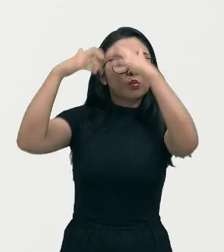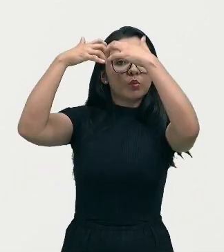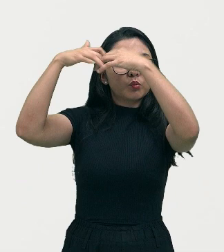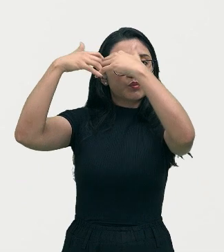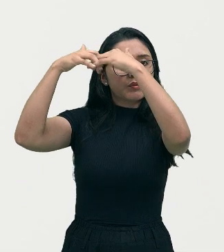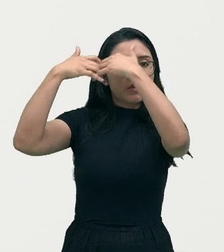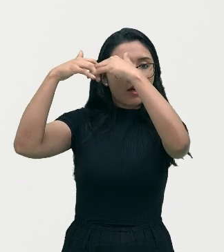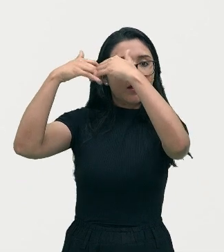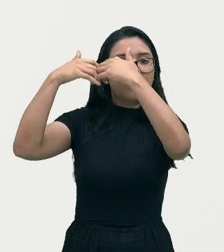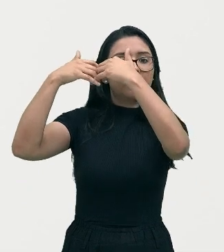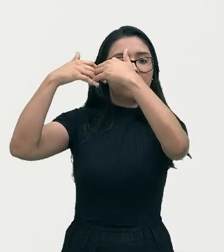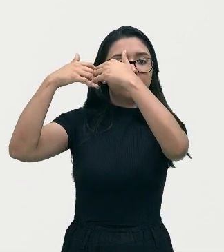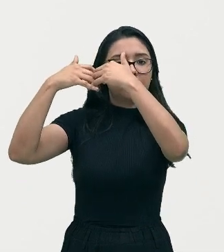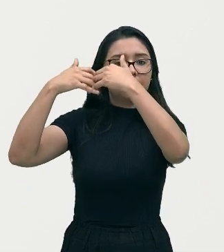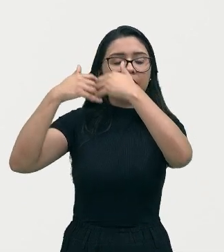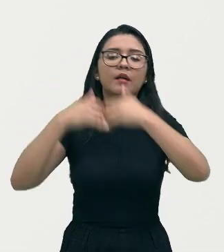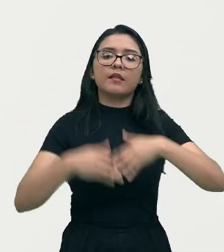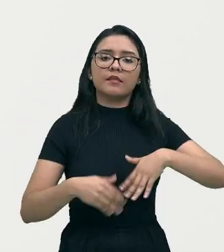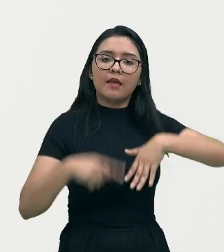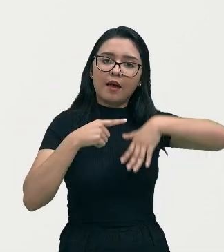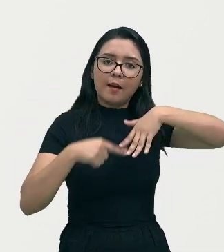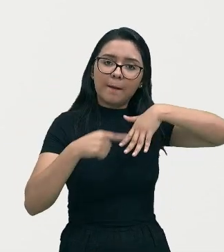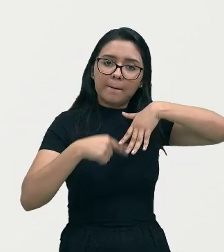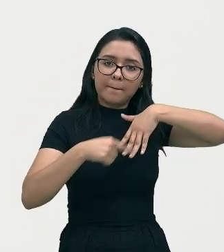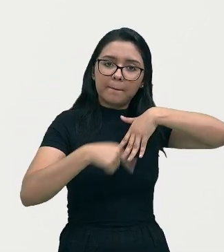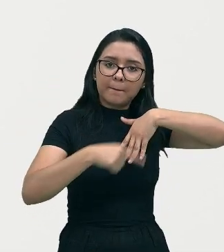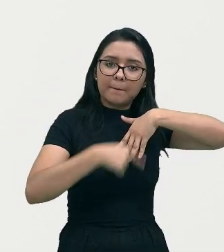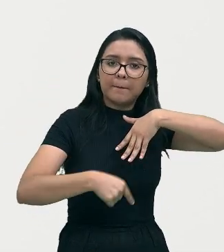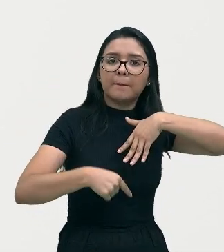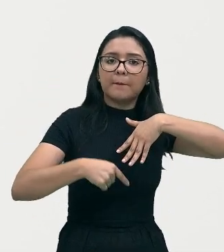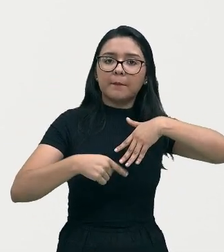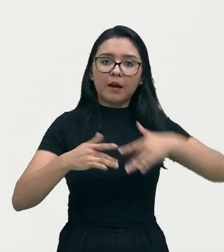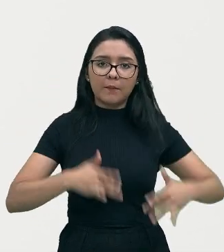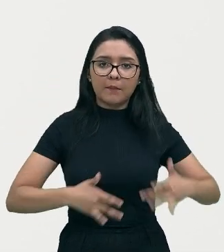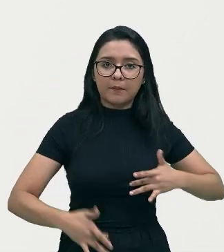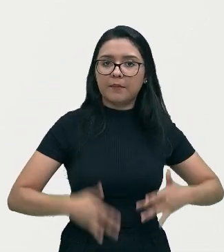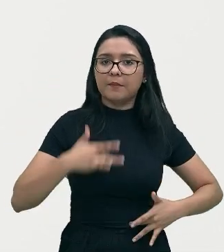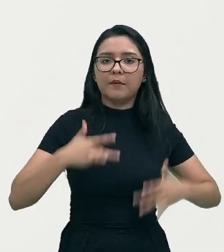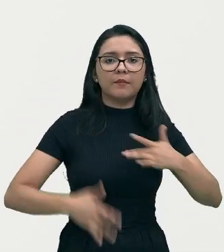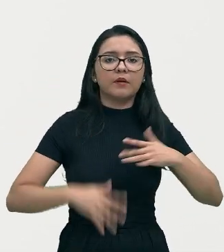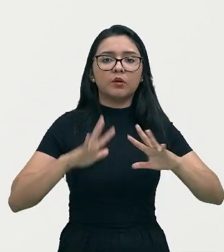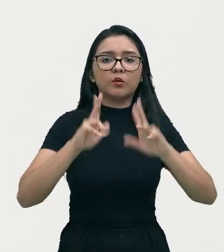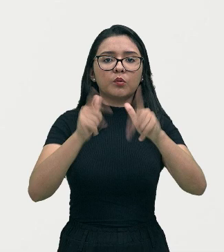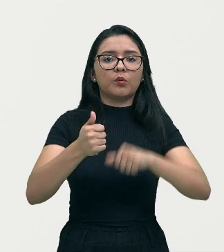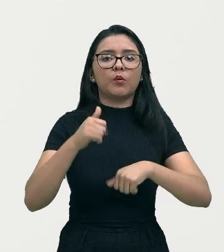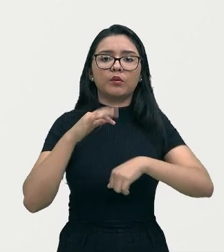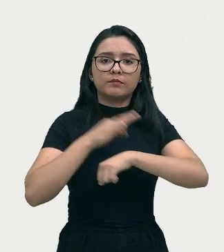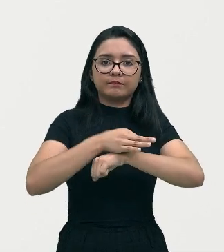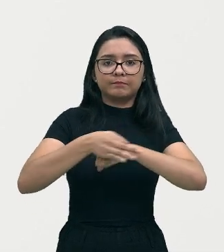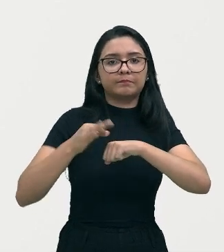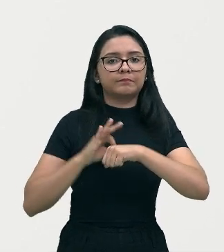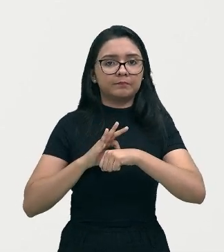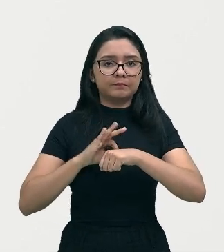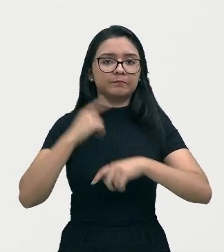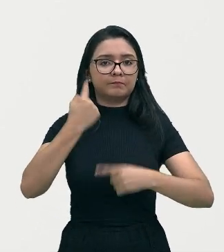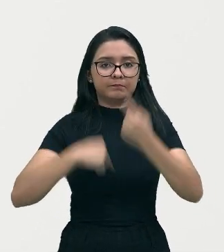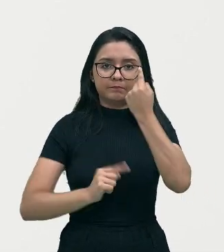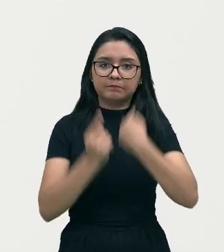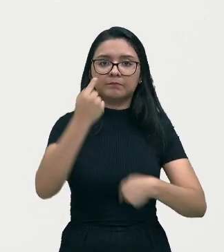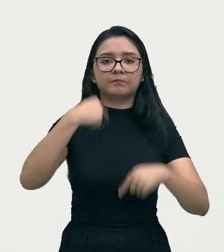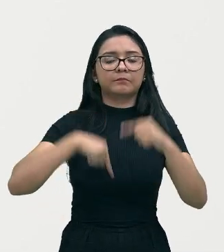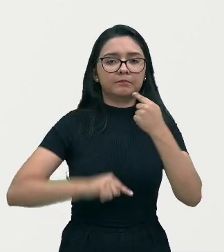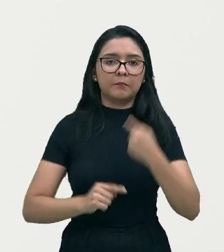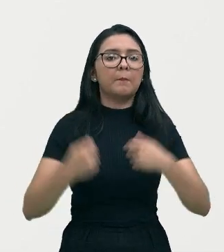Vão ter aqui nas pontinhas dos dedos, nos órgãos, em todas as células, o sistema circulatório vai chegar, porque ele tem